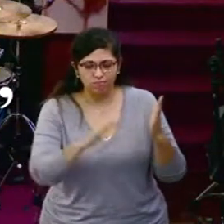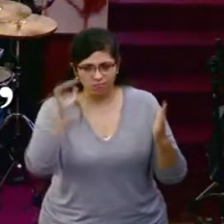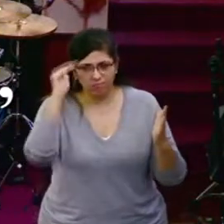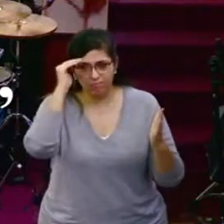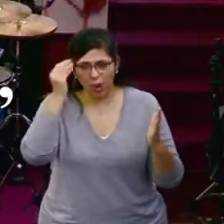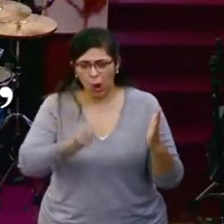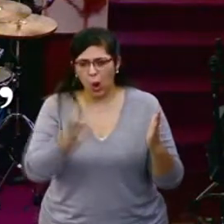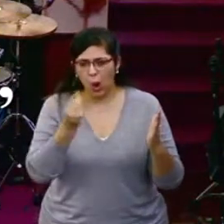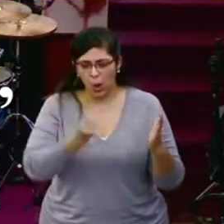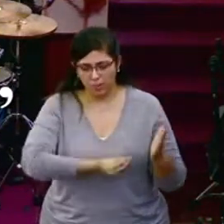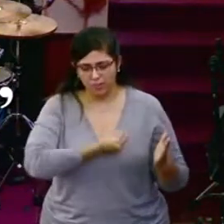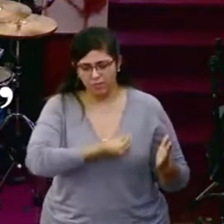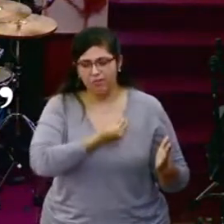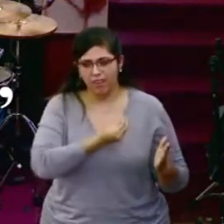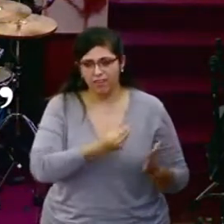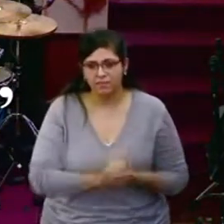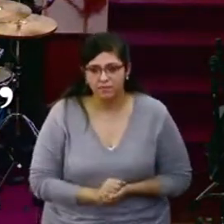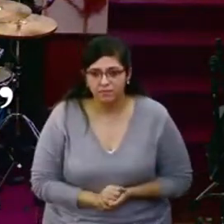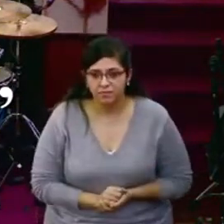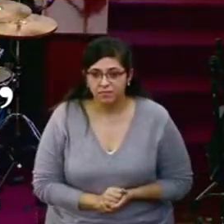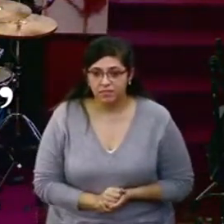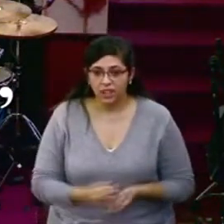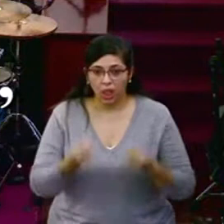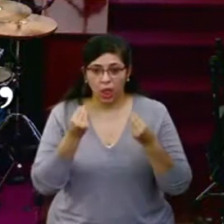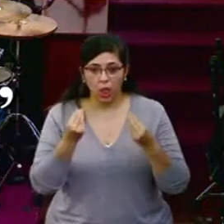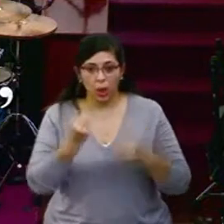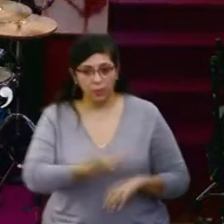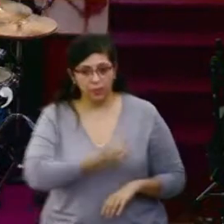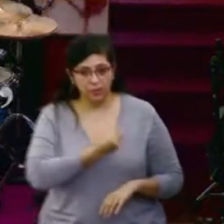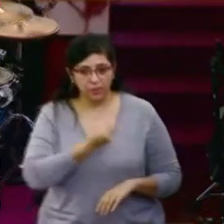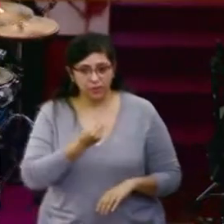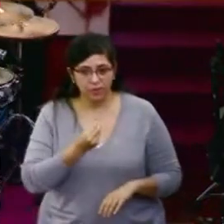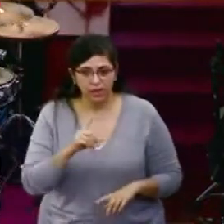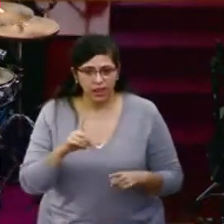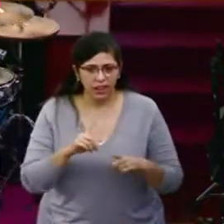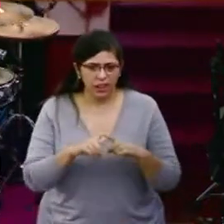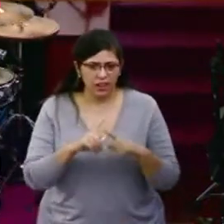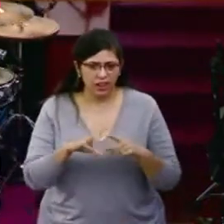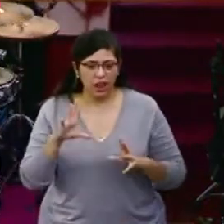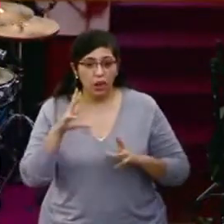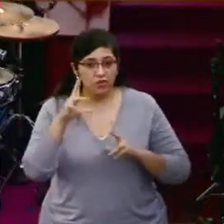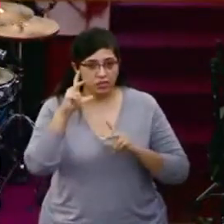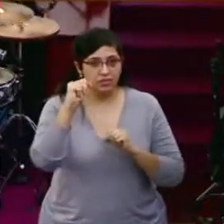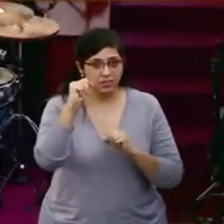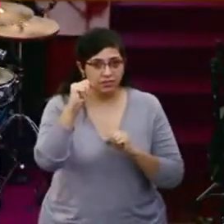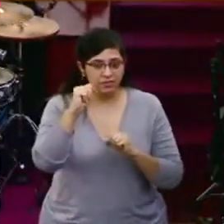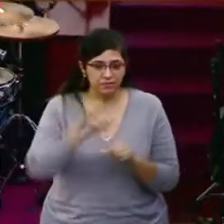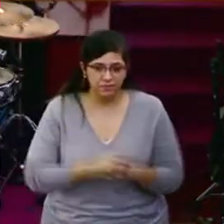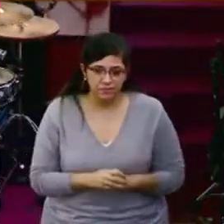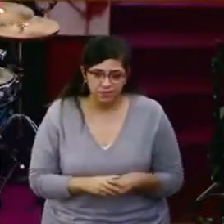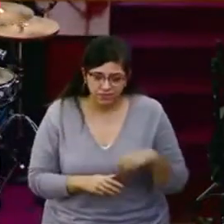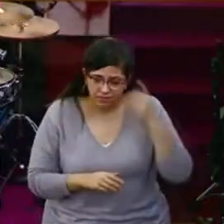entender como viver num tempos como estes com uma força que nem sempre temos então está escrito